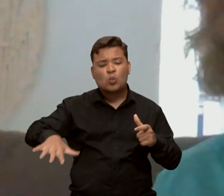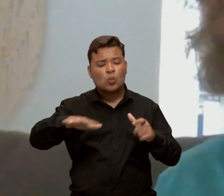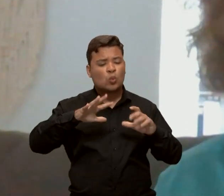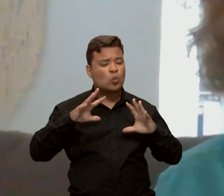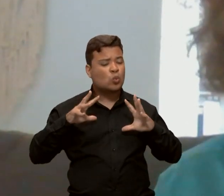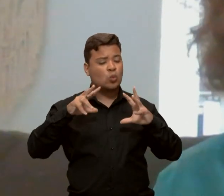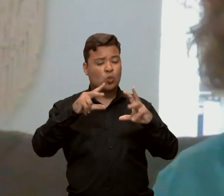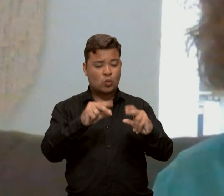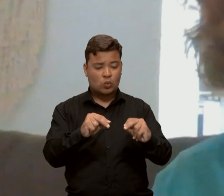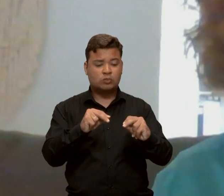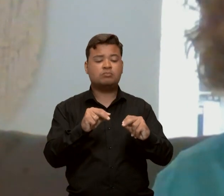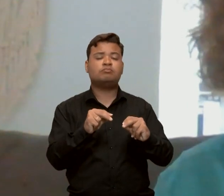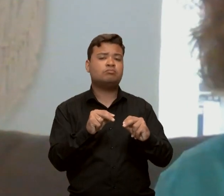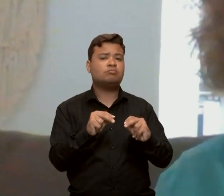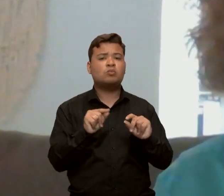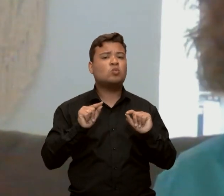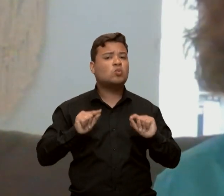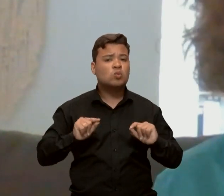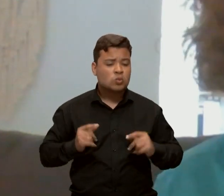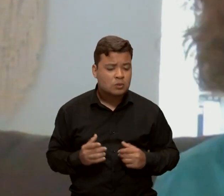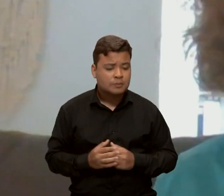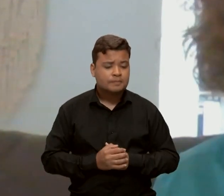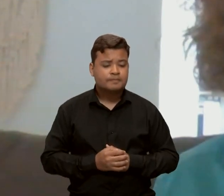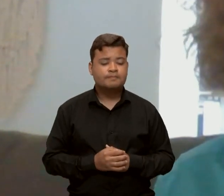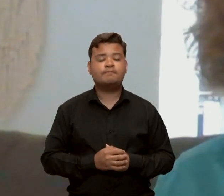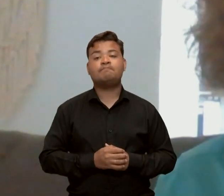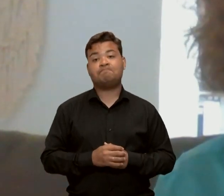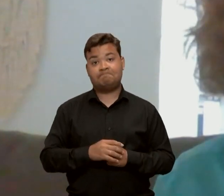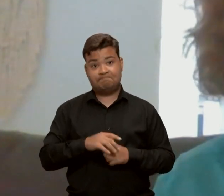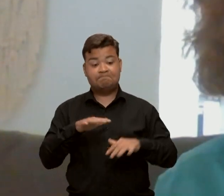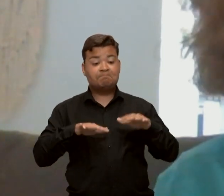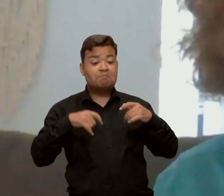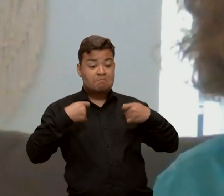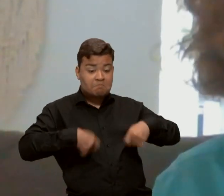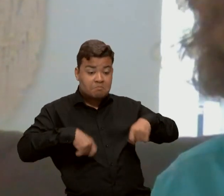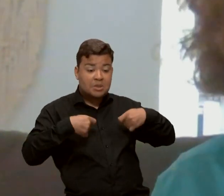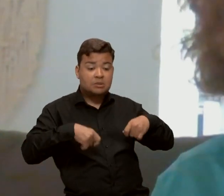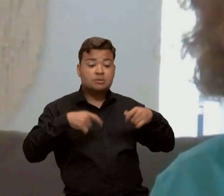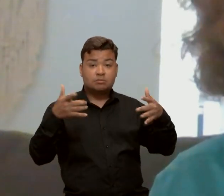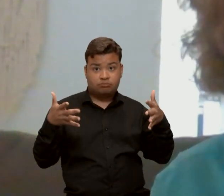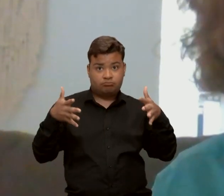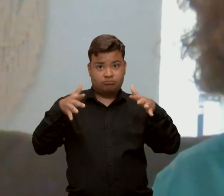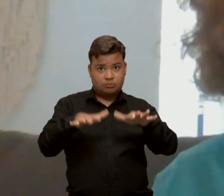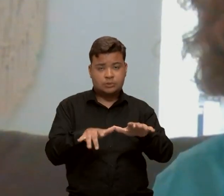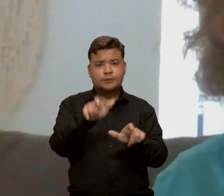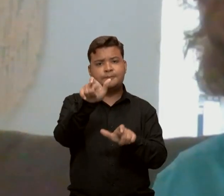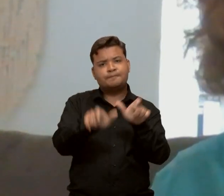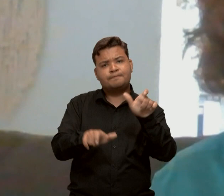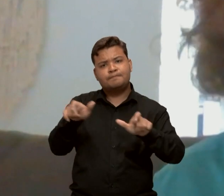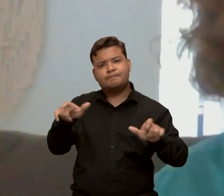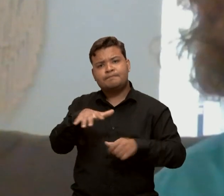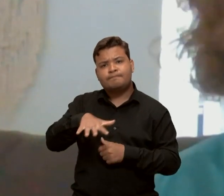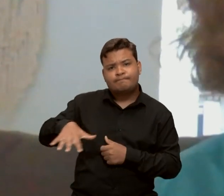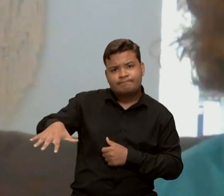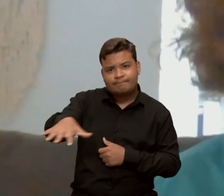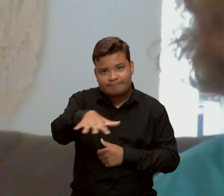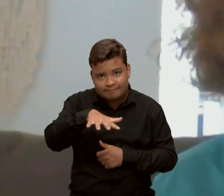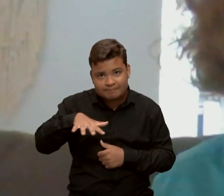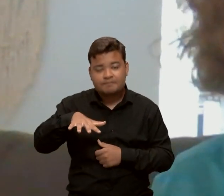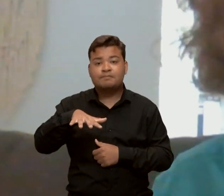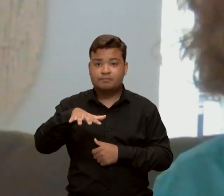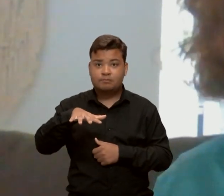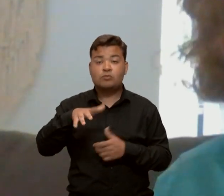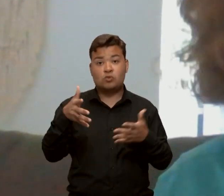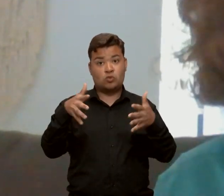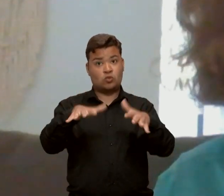né, onde a gente pode ter necessidade de inclusão das pessoas de uma maneira geral, né?